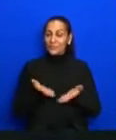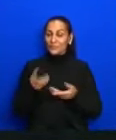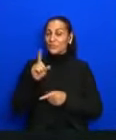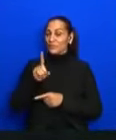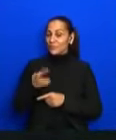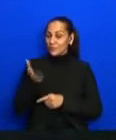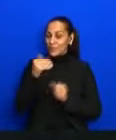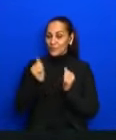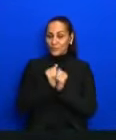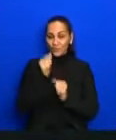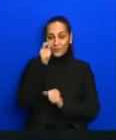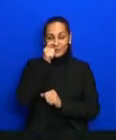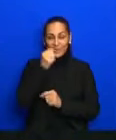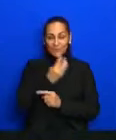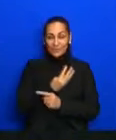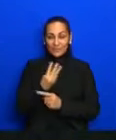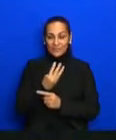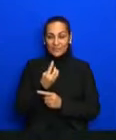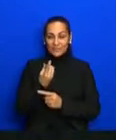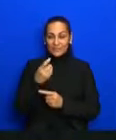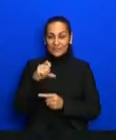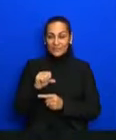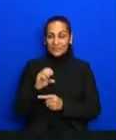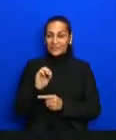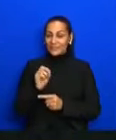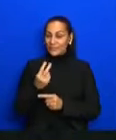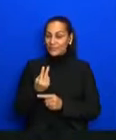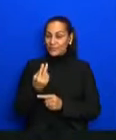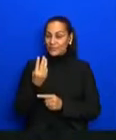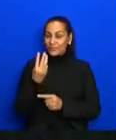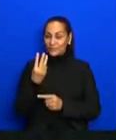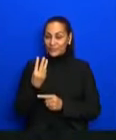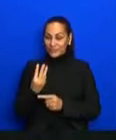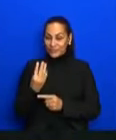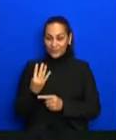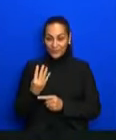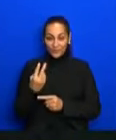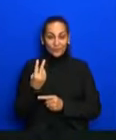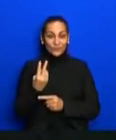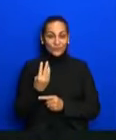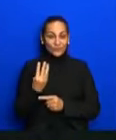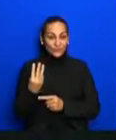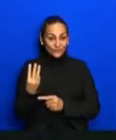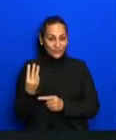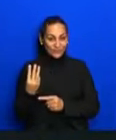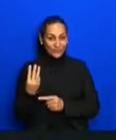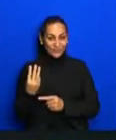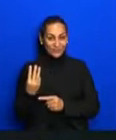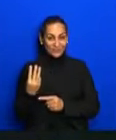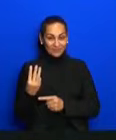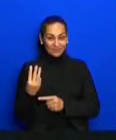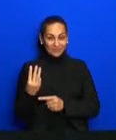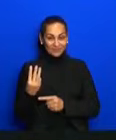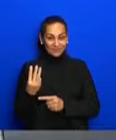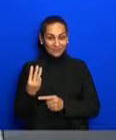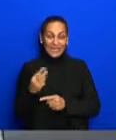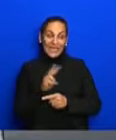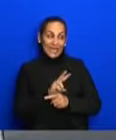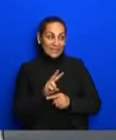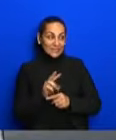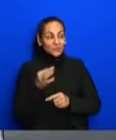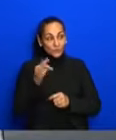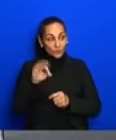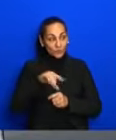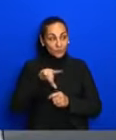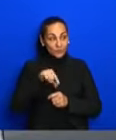Vamos conferir. 33, 19, 02, 34 e 23. As